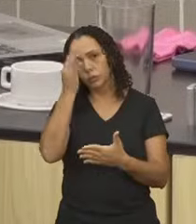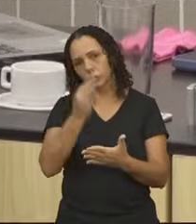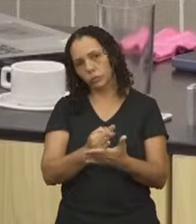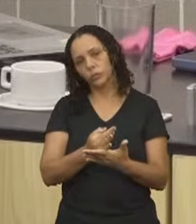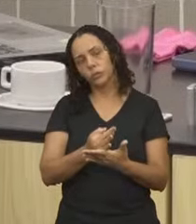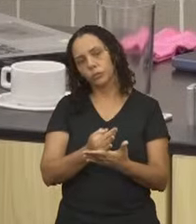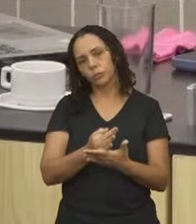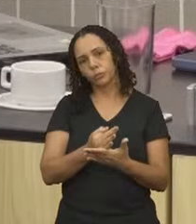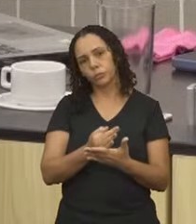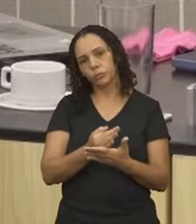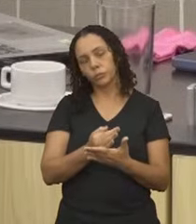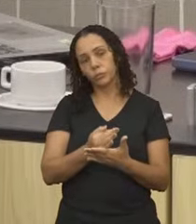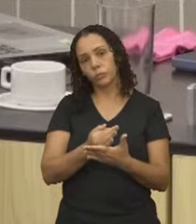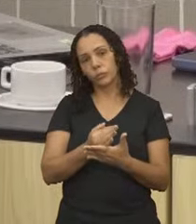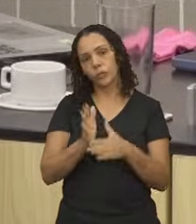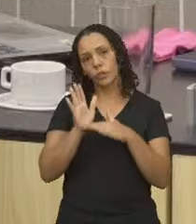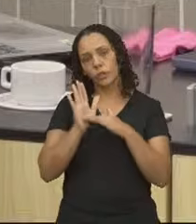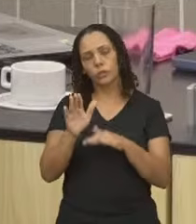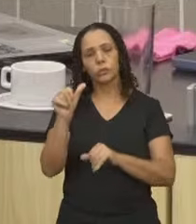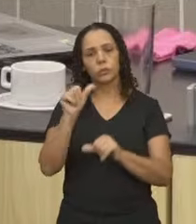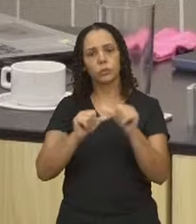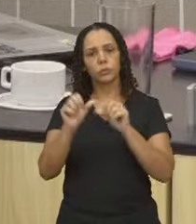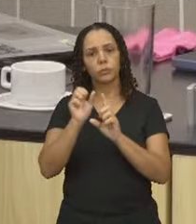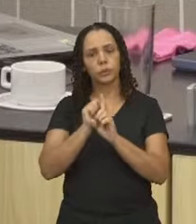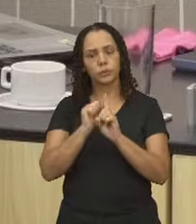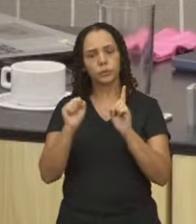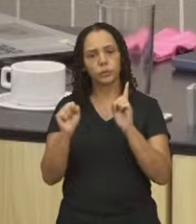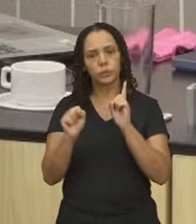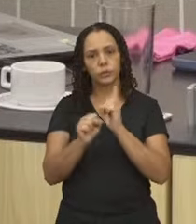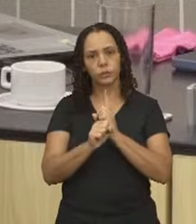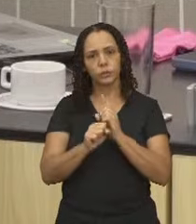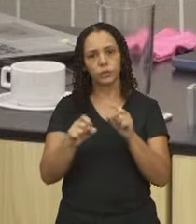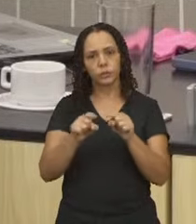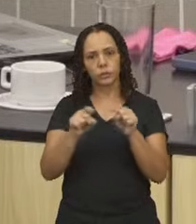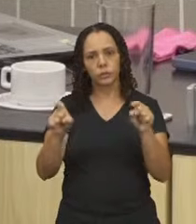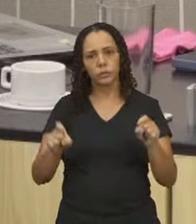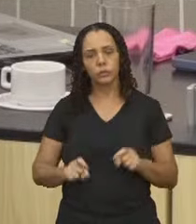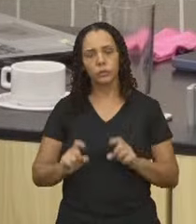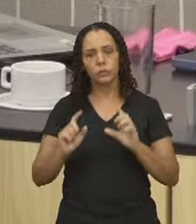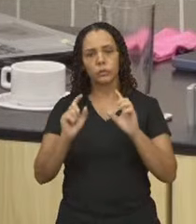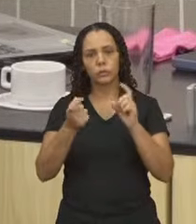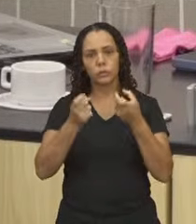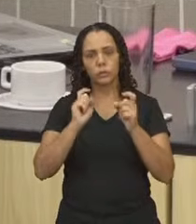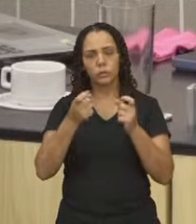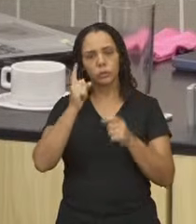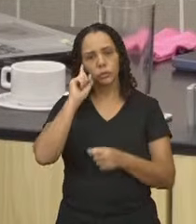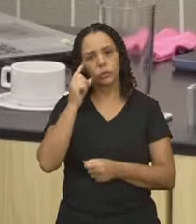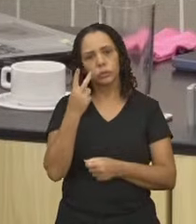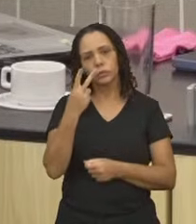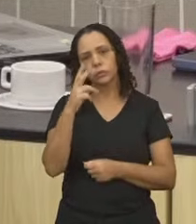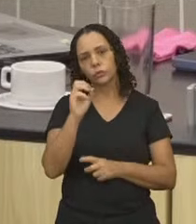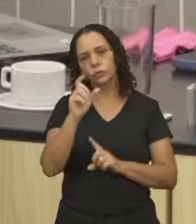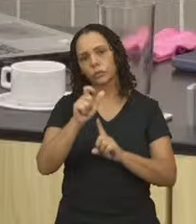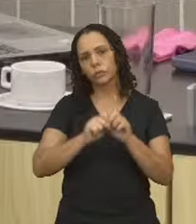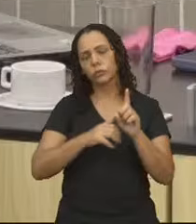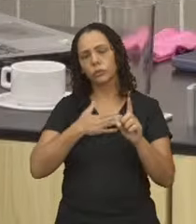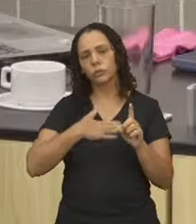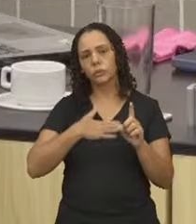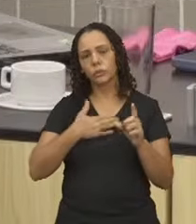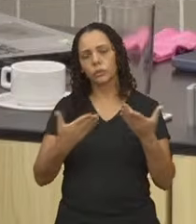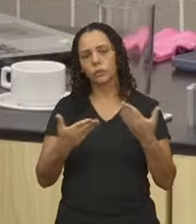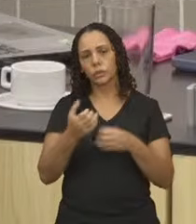agente de transformação social. Sala das Sessões, 20 de agosto de